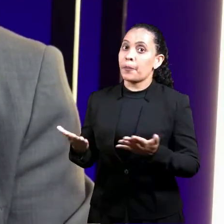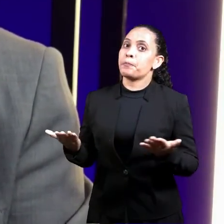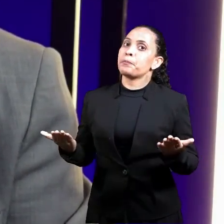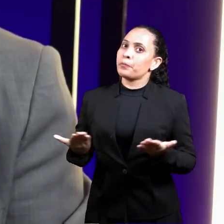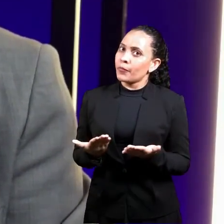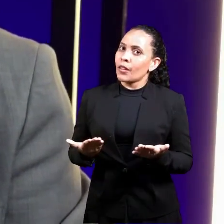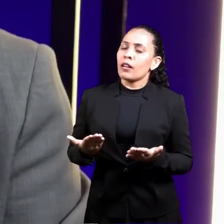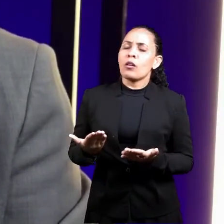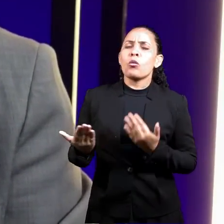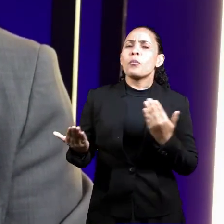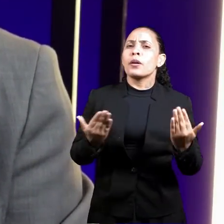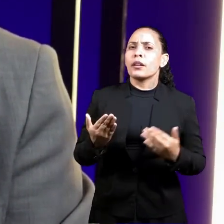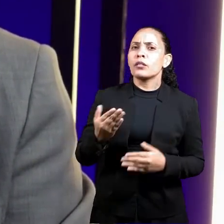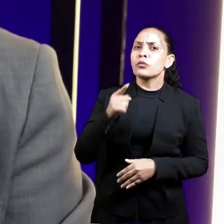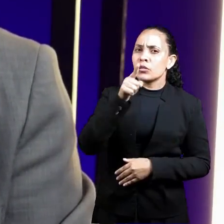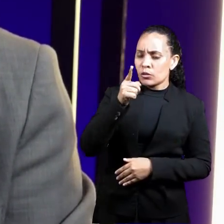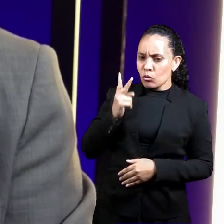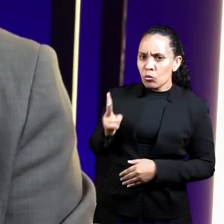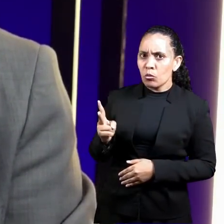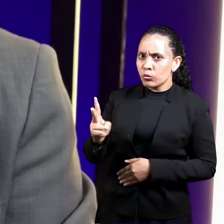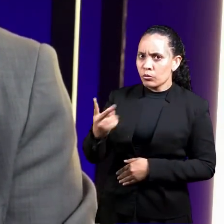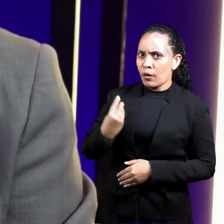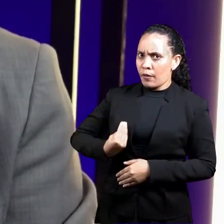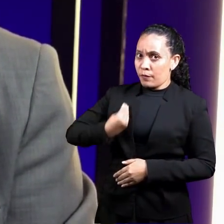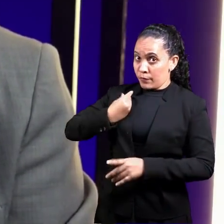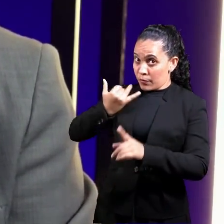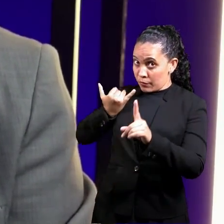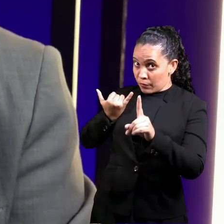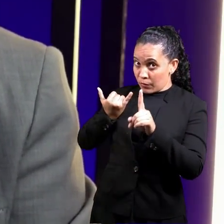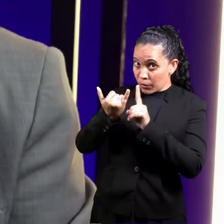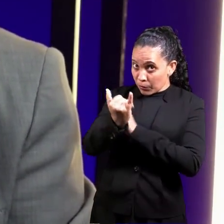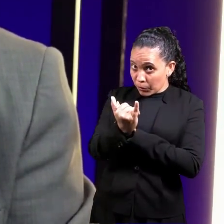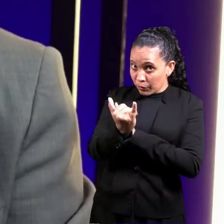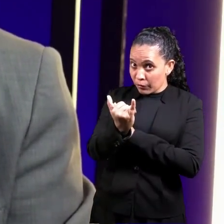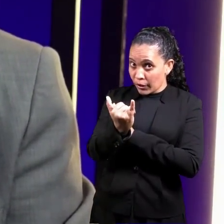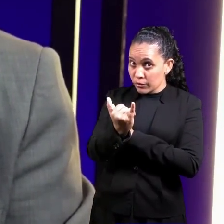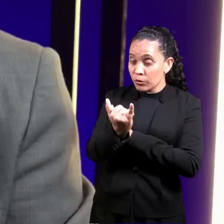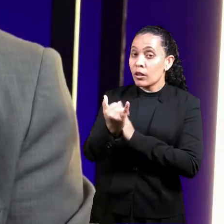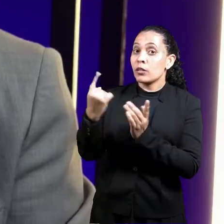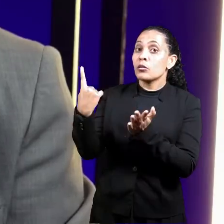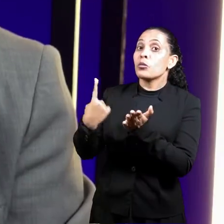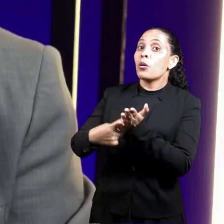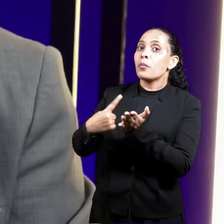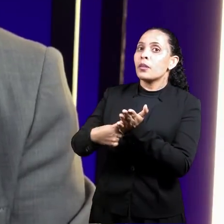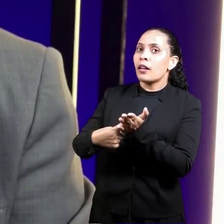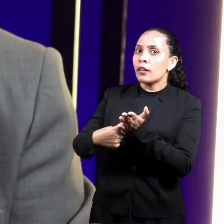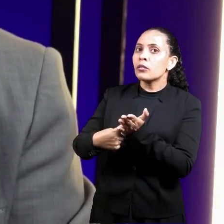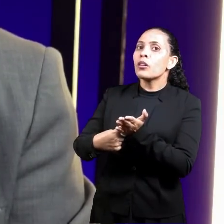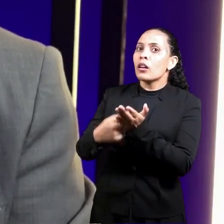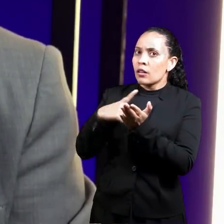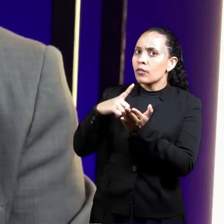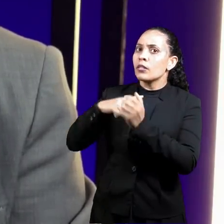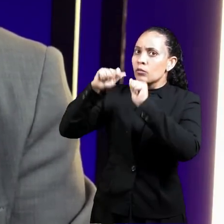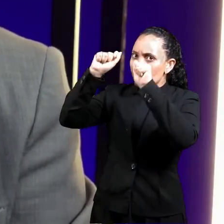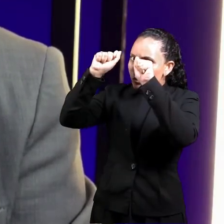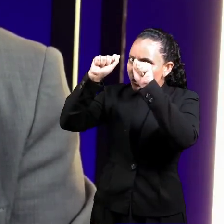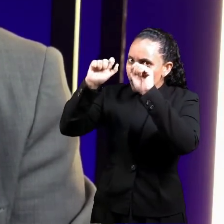permanecer no profético, como o pastor Antônio falou, o pastor Roberto, é que essa aliança vai ser renovada. Interessante